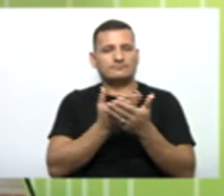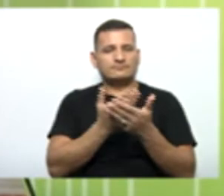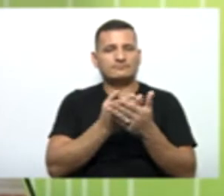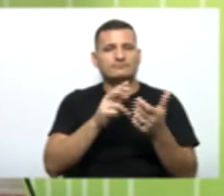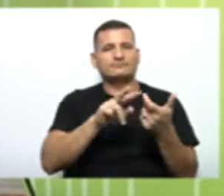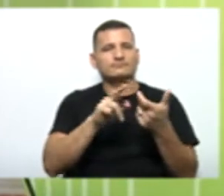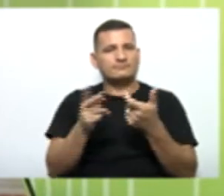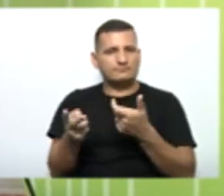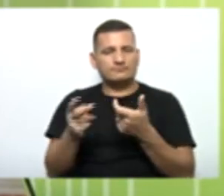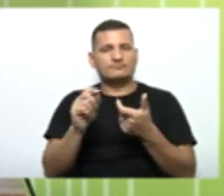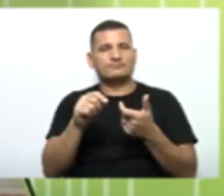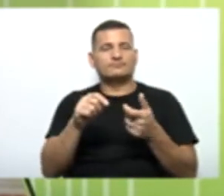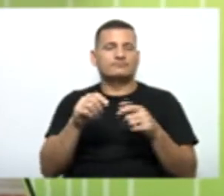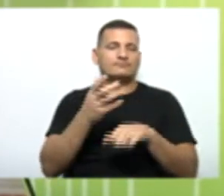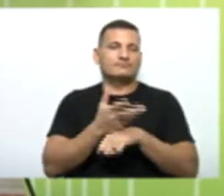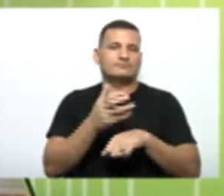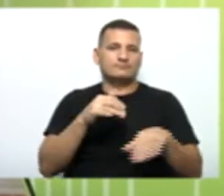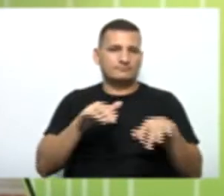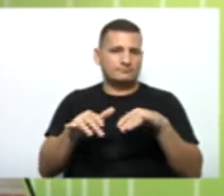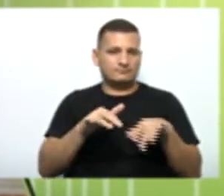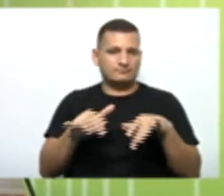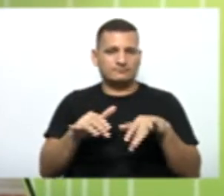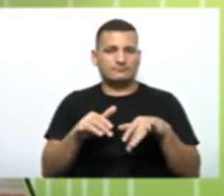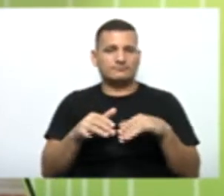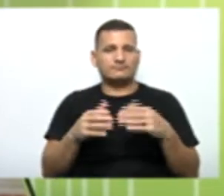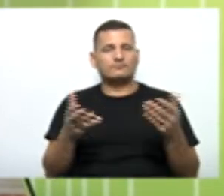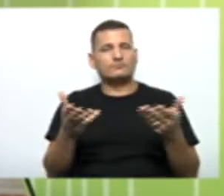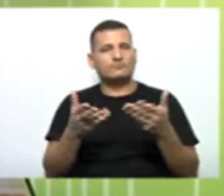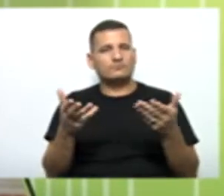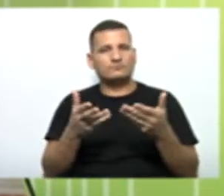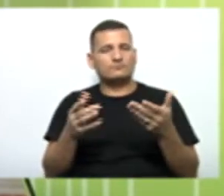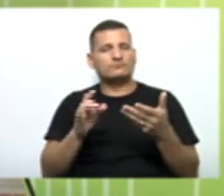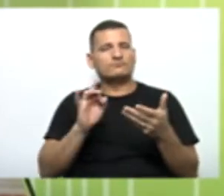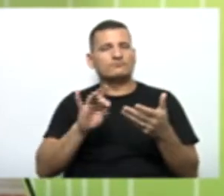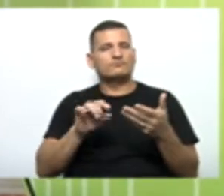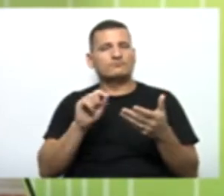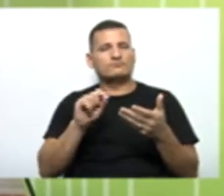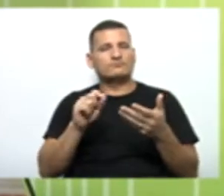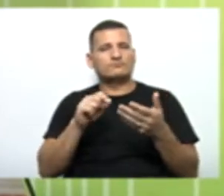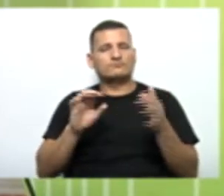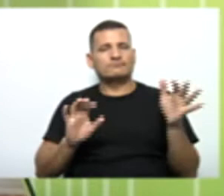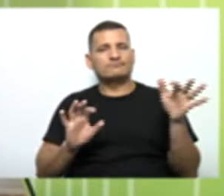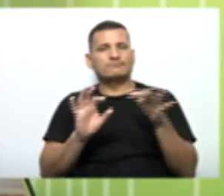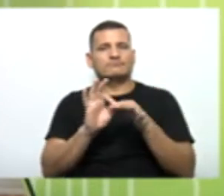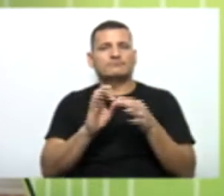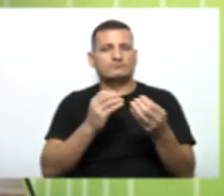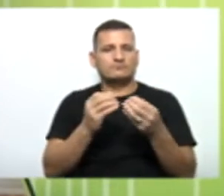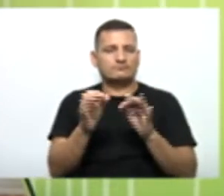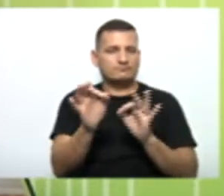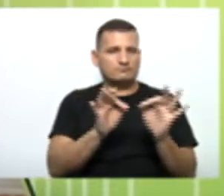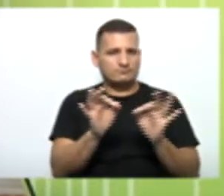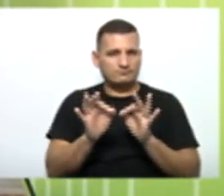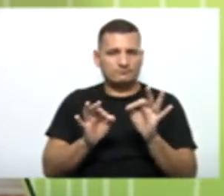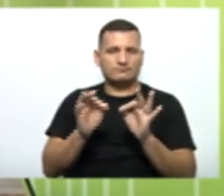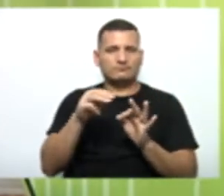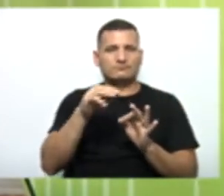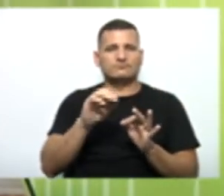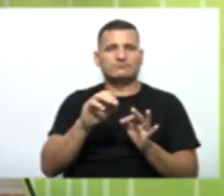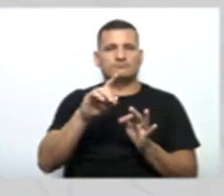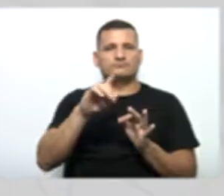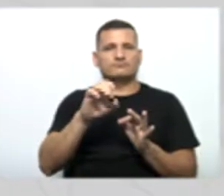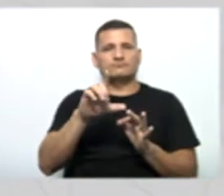viram aí em programação. Nós vamos só linkar ela aqui com modelagem, ok? Então vamos aqui,